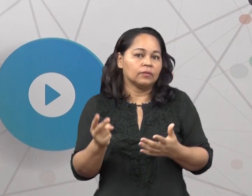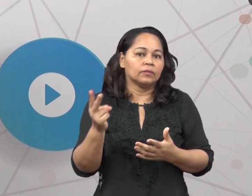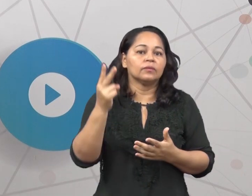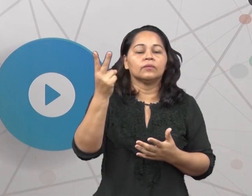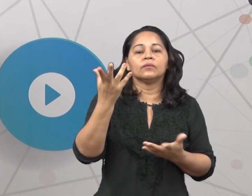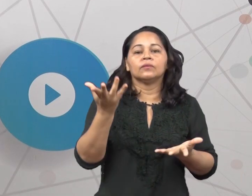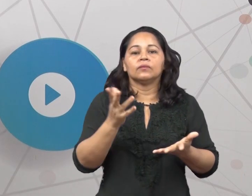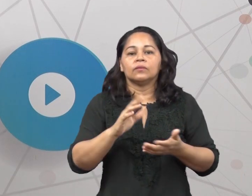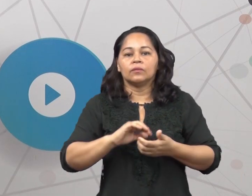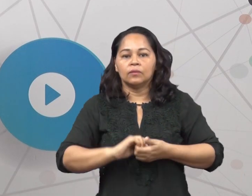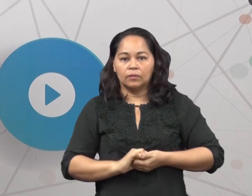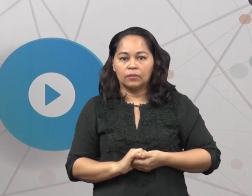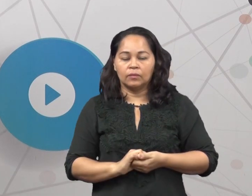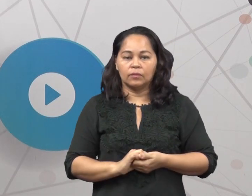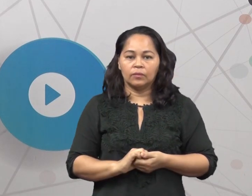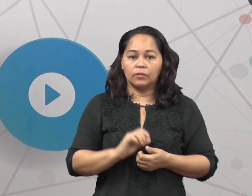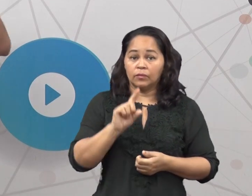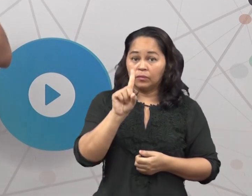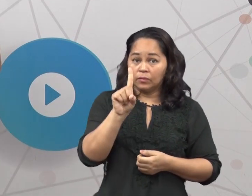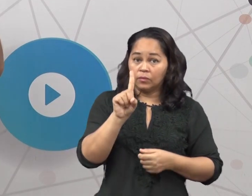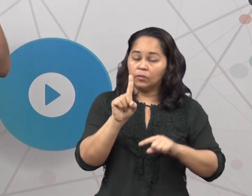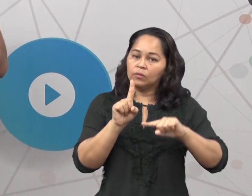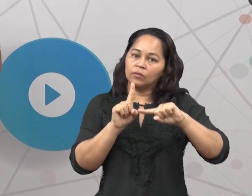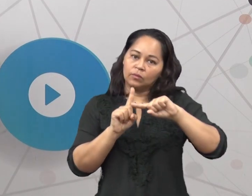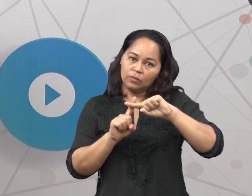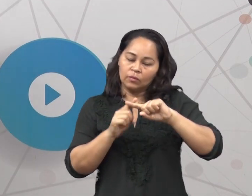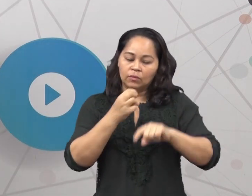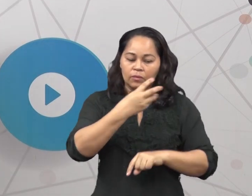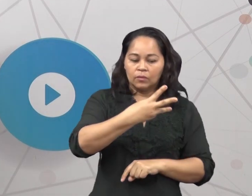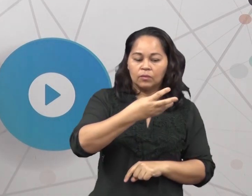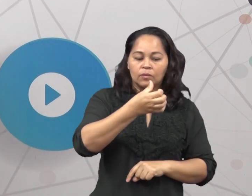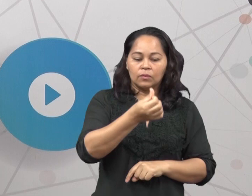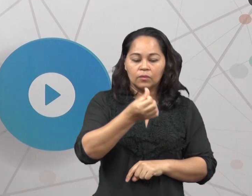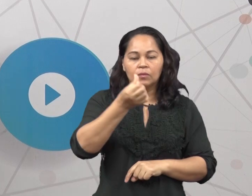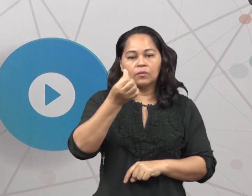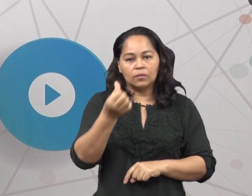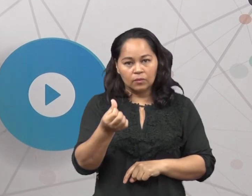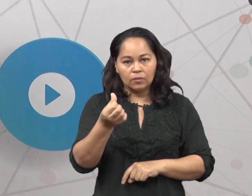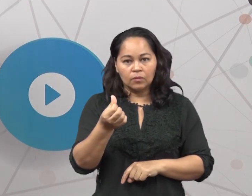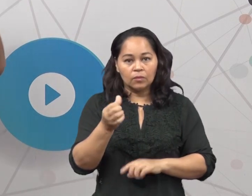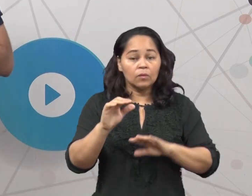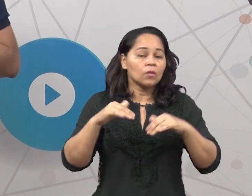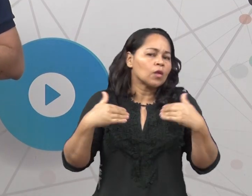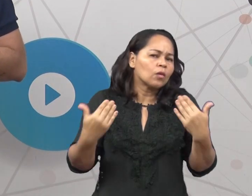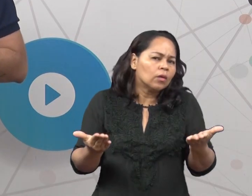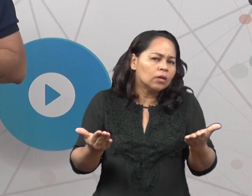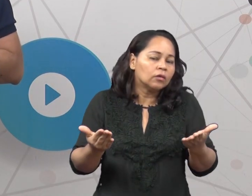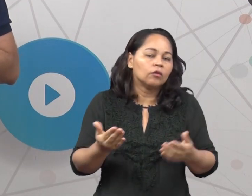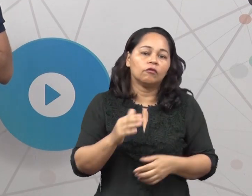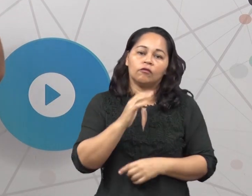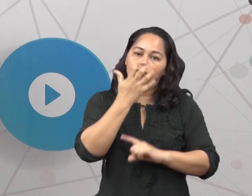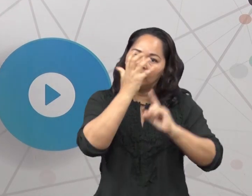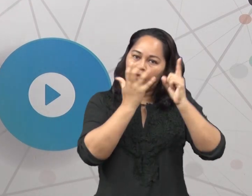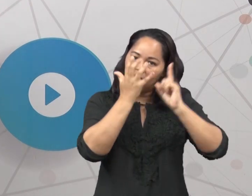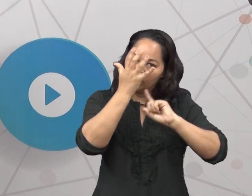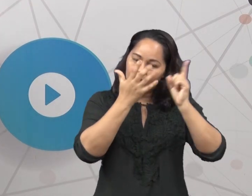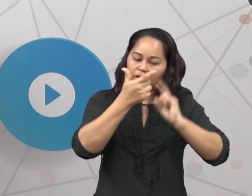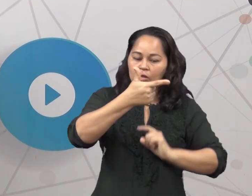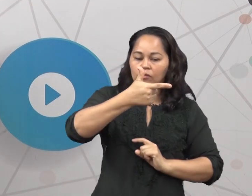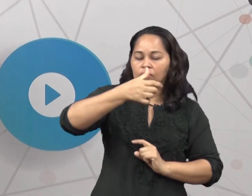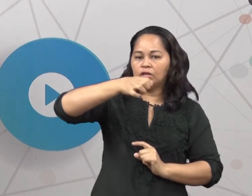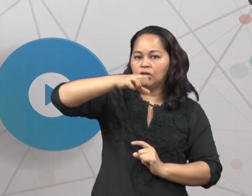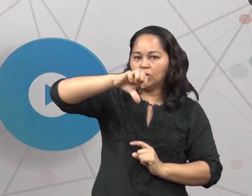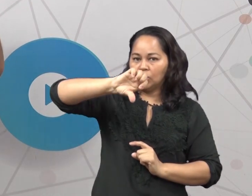um dia, vale 366 dias. Mas isso é quando? De ano em ano? De 2 em 2